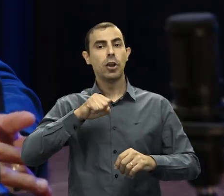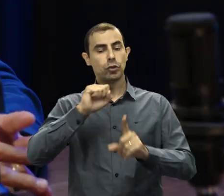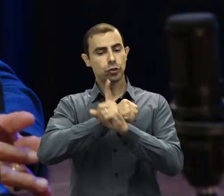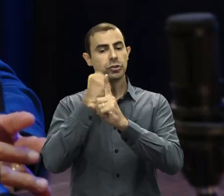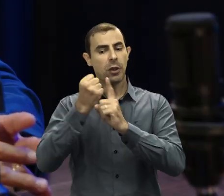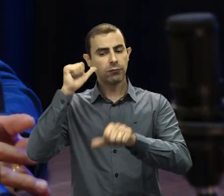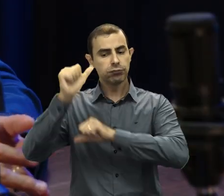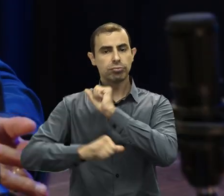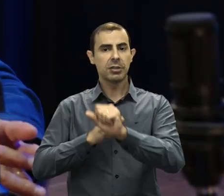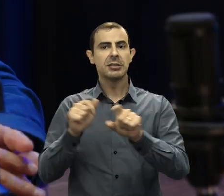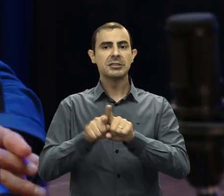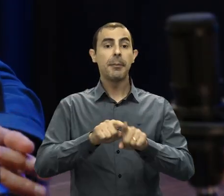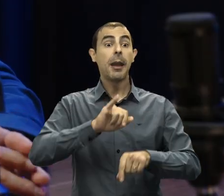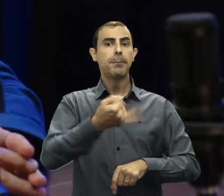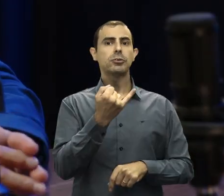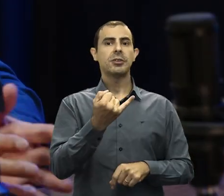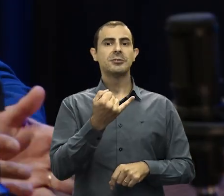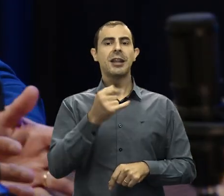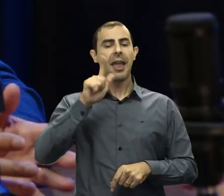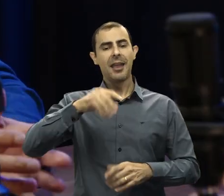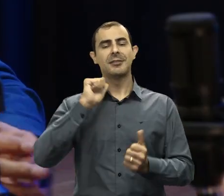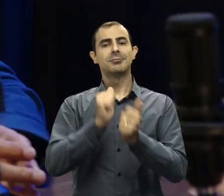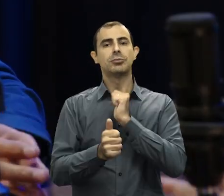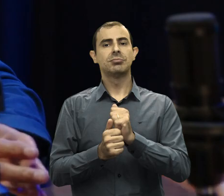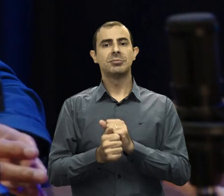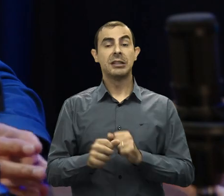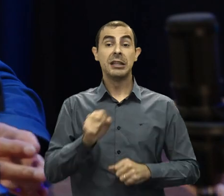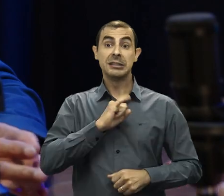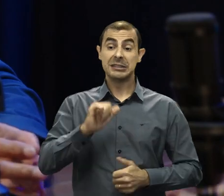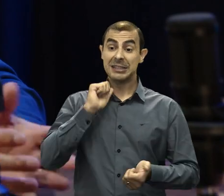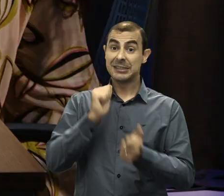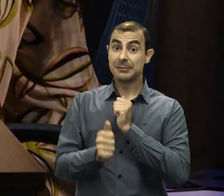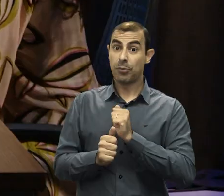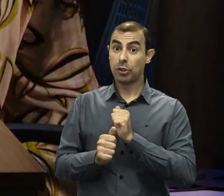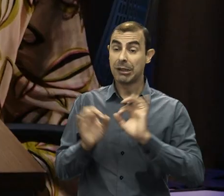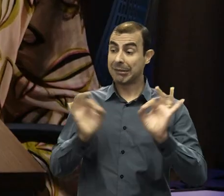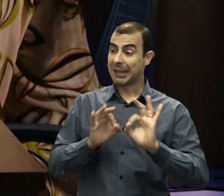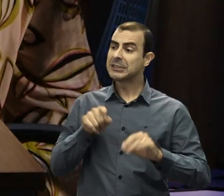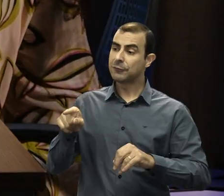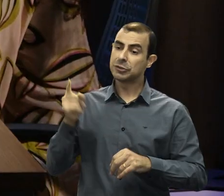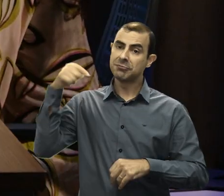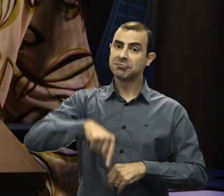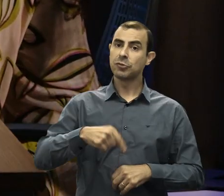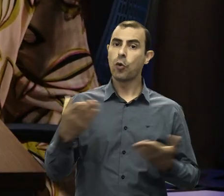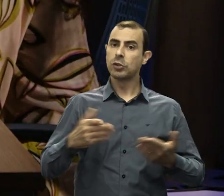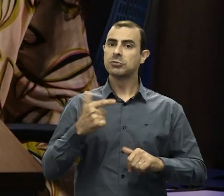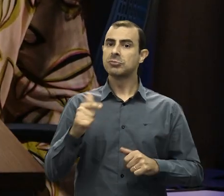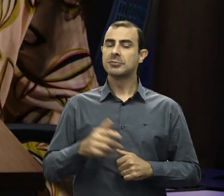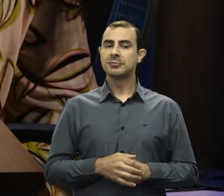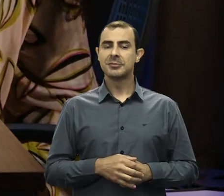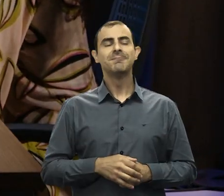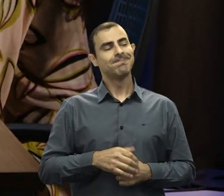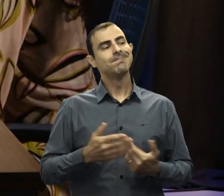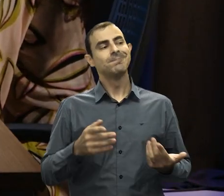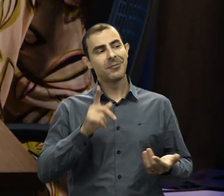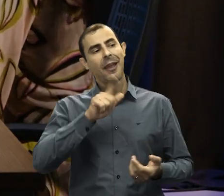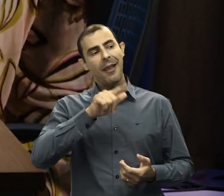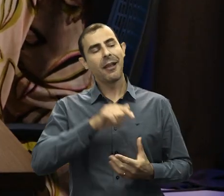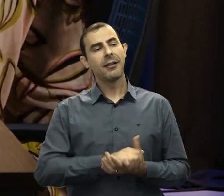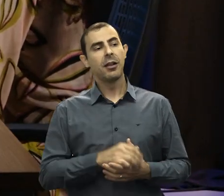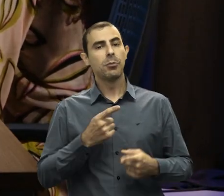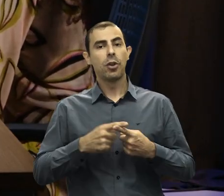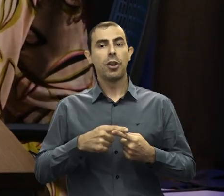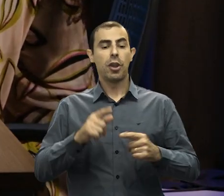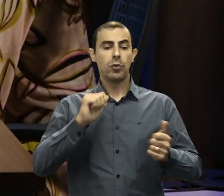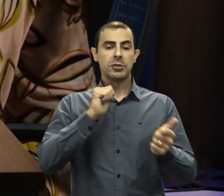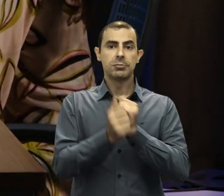oportunidade. Sem o esporte, você talvez não estaria aqui. Não, possivelmente não, né? Porque o esporte me doutrinou.